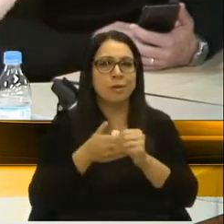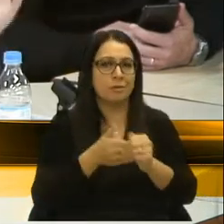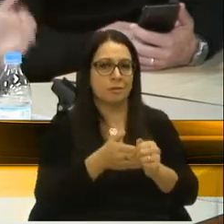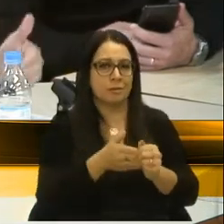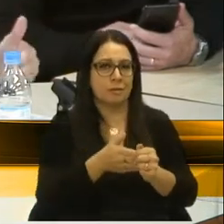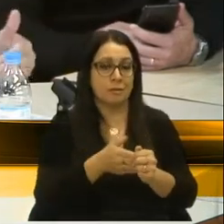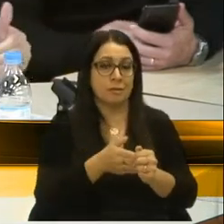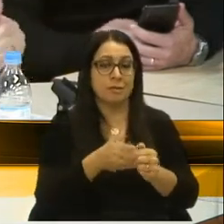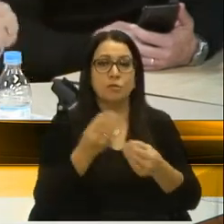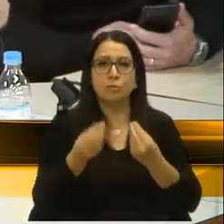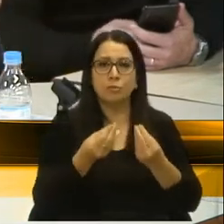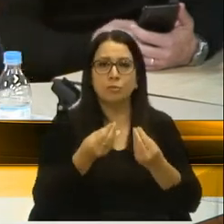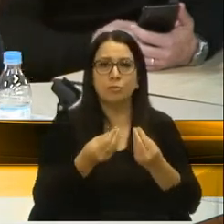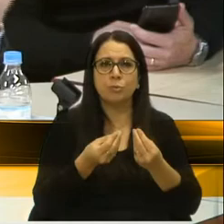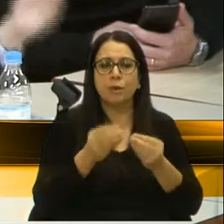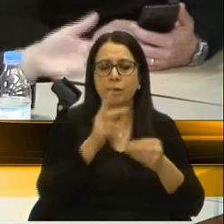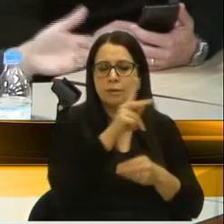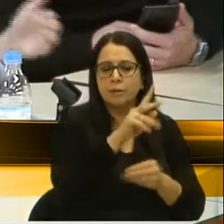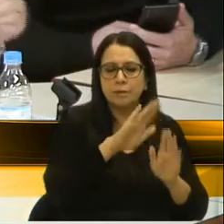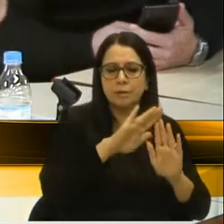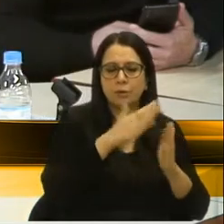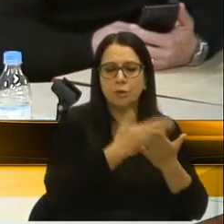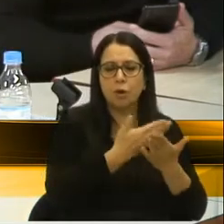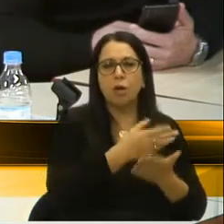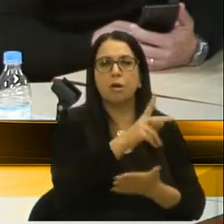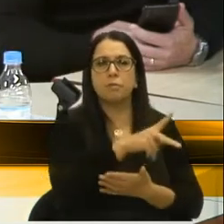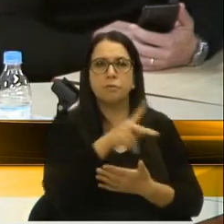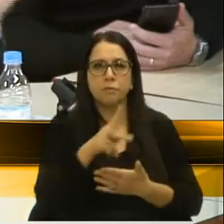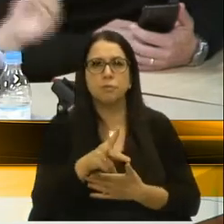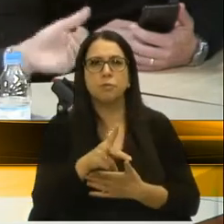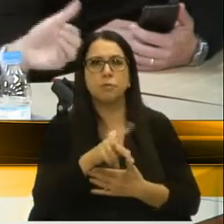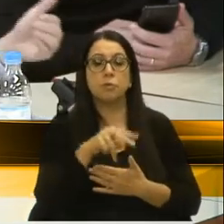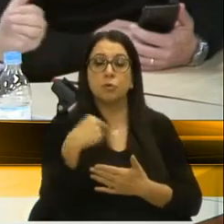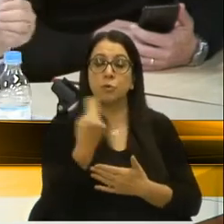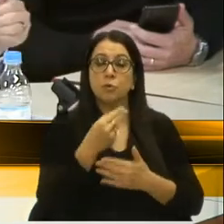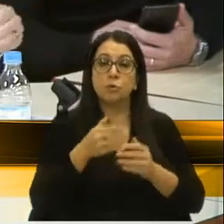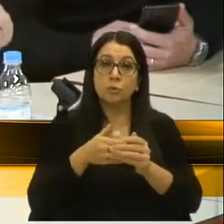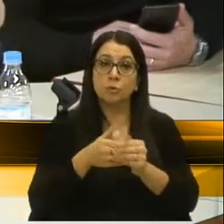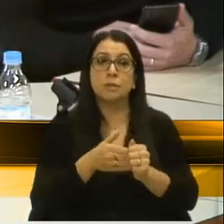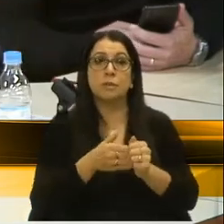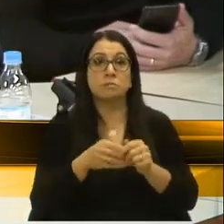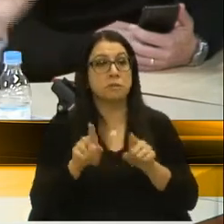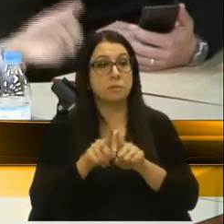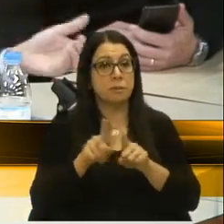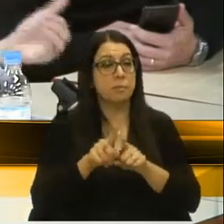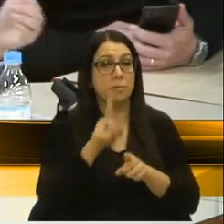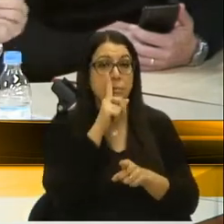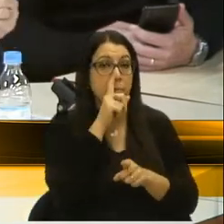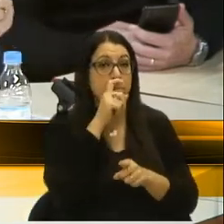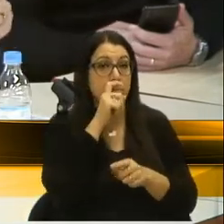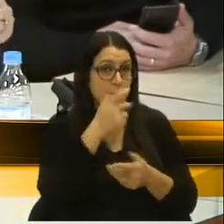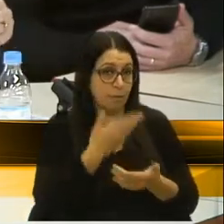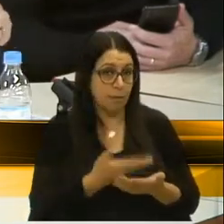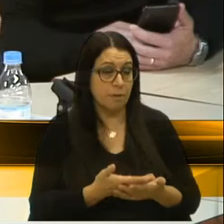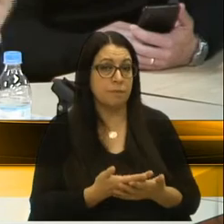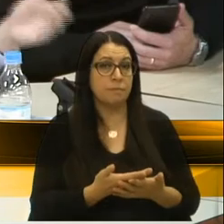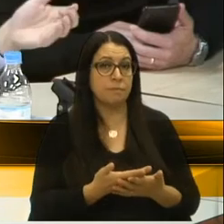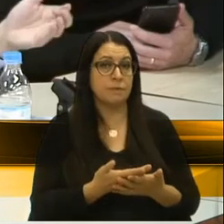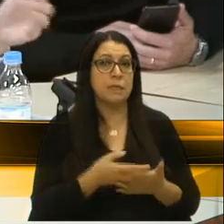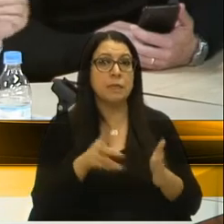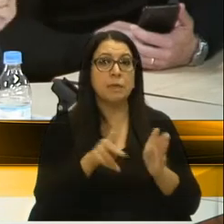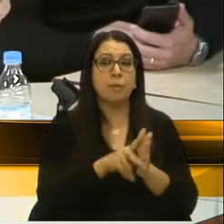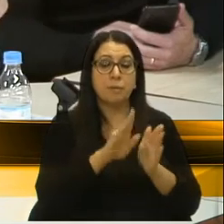nossas escolas, aos nossos professores, aos nossos orientadores, até mesmo aos pais e às